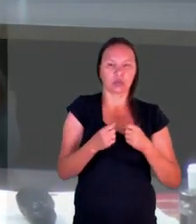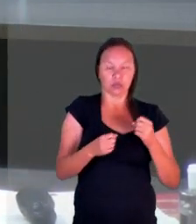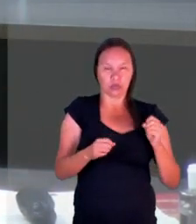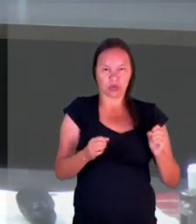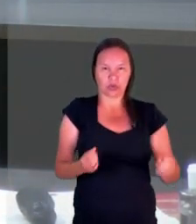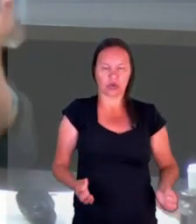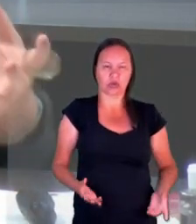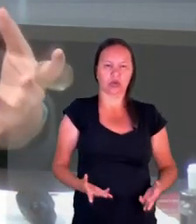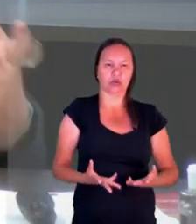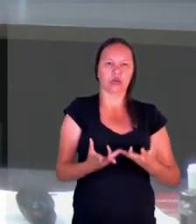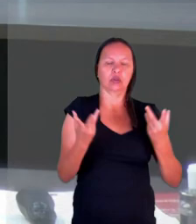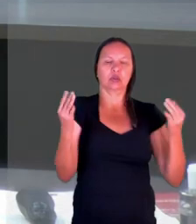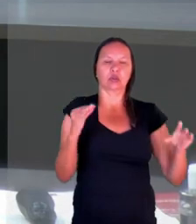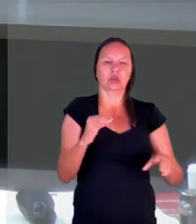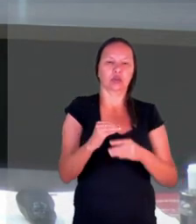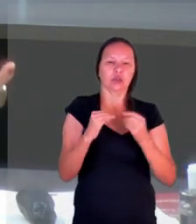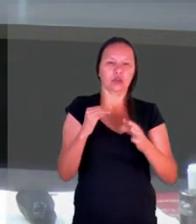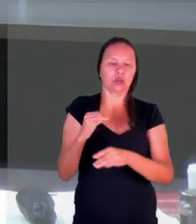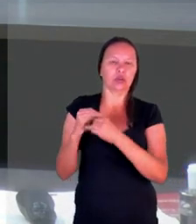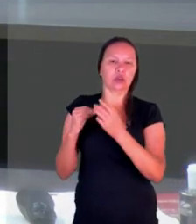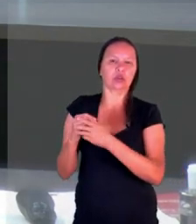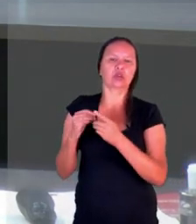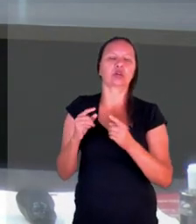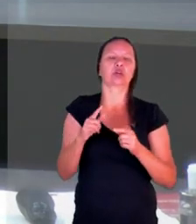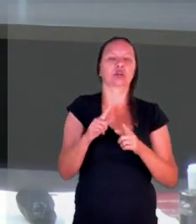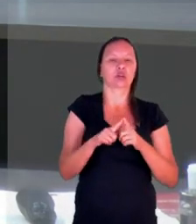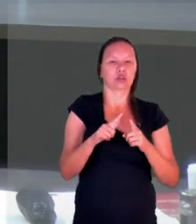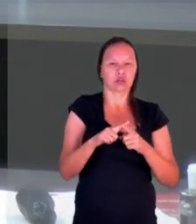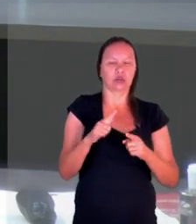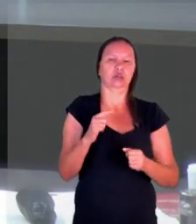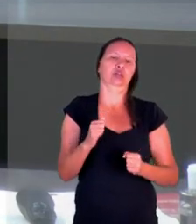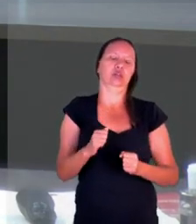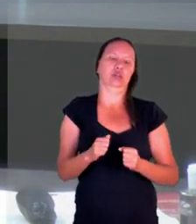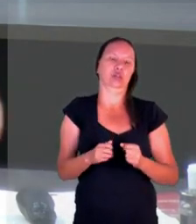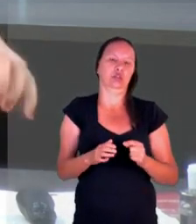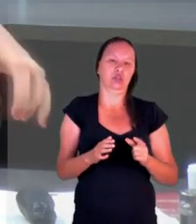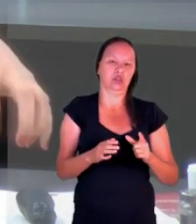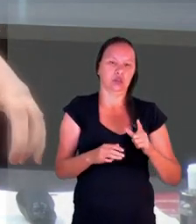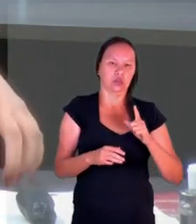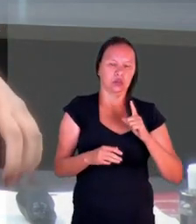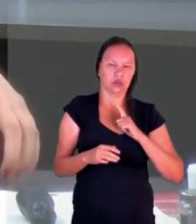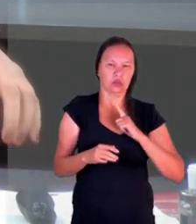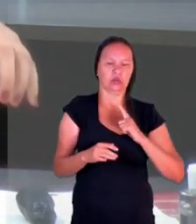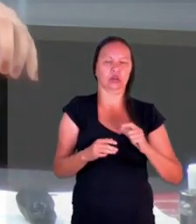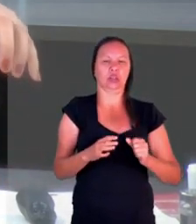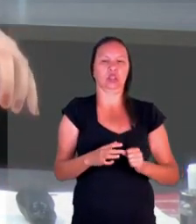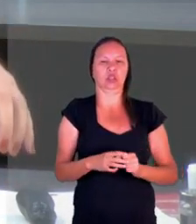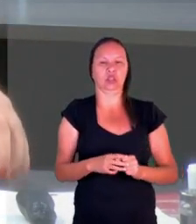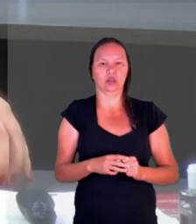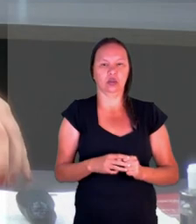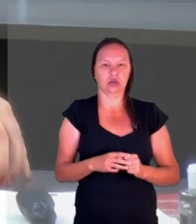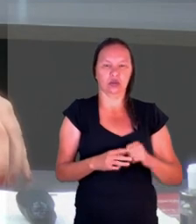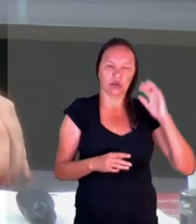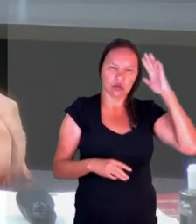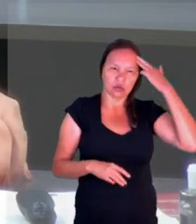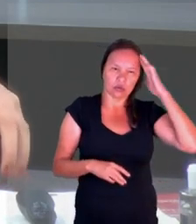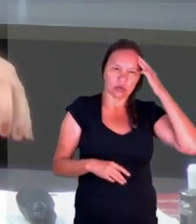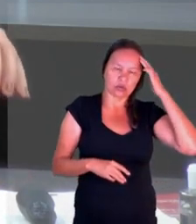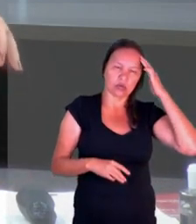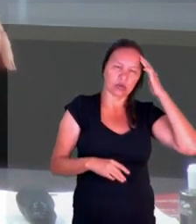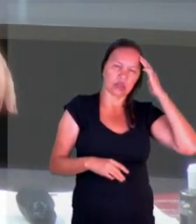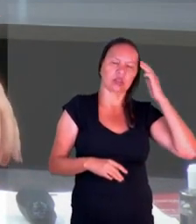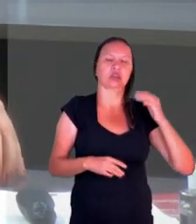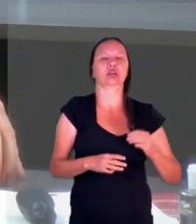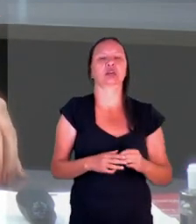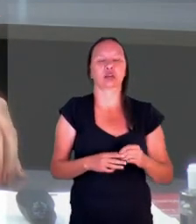ela todo tempo se conecta também com a nossa atuação repressiva Porque a partir da do conhecimento dessas realidades e